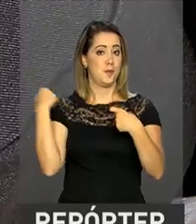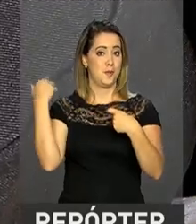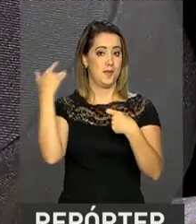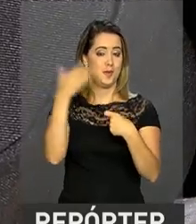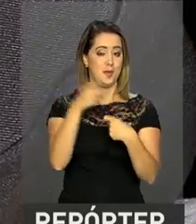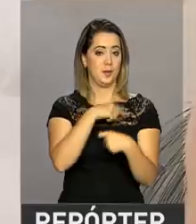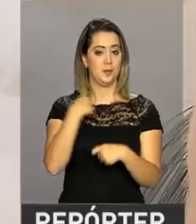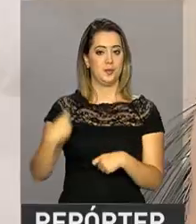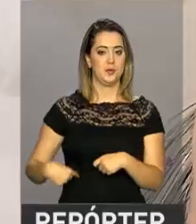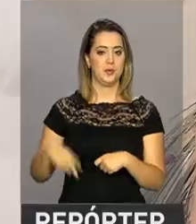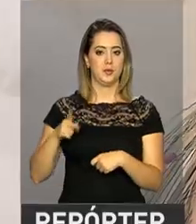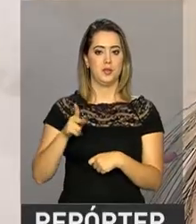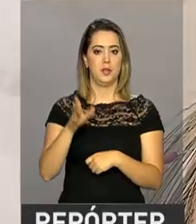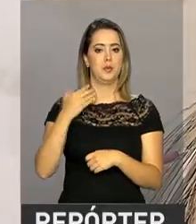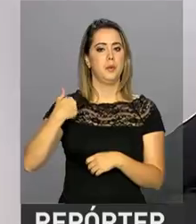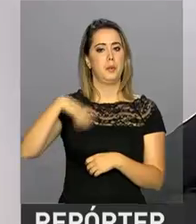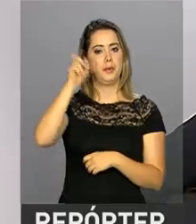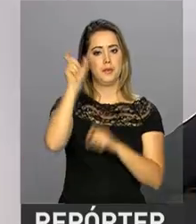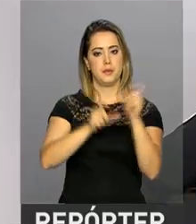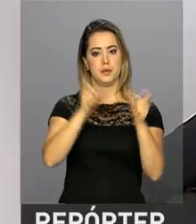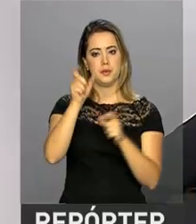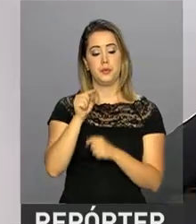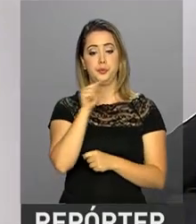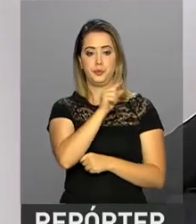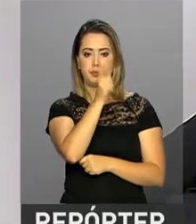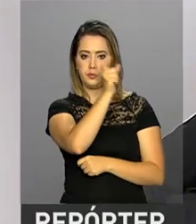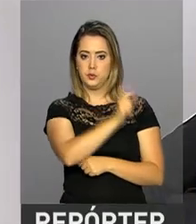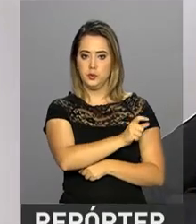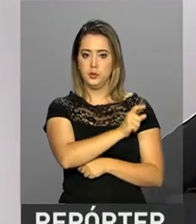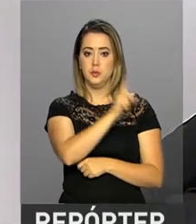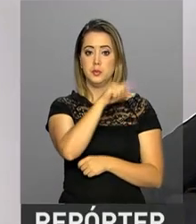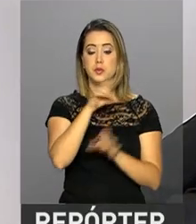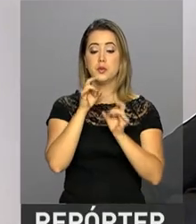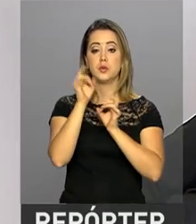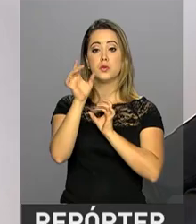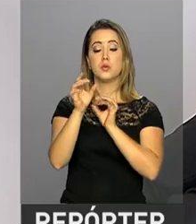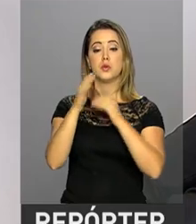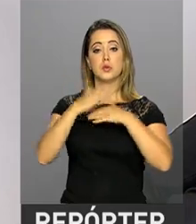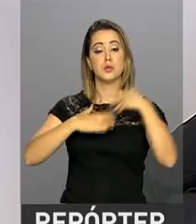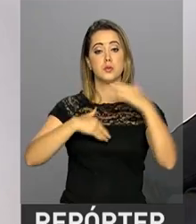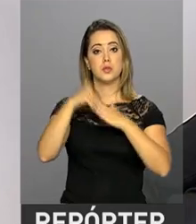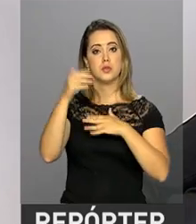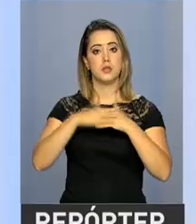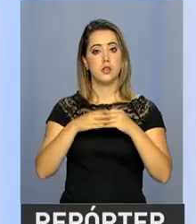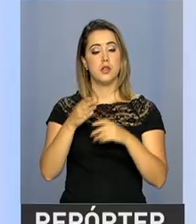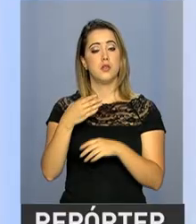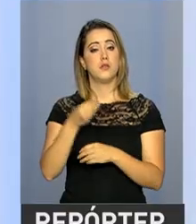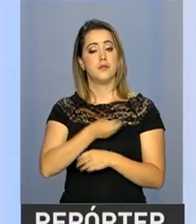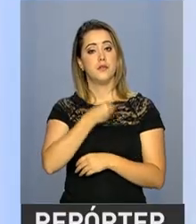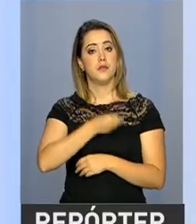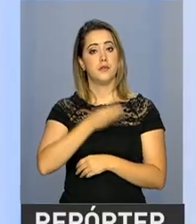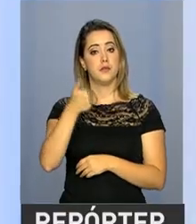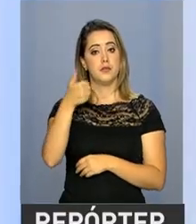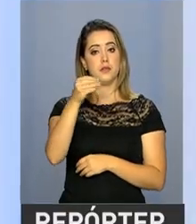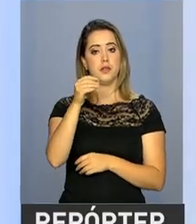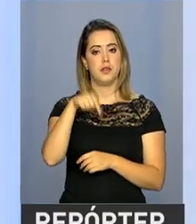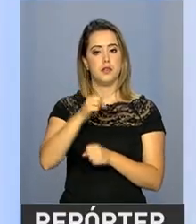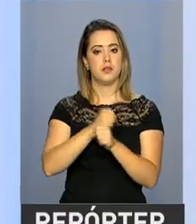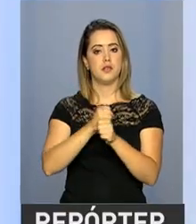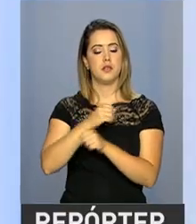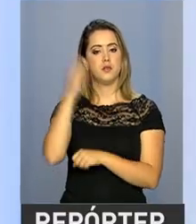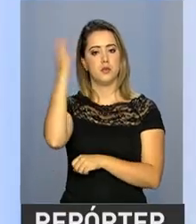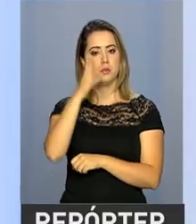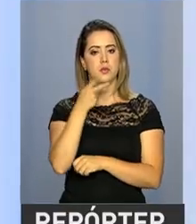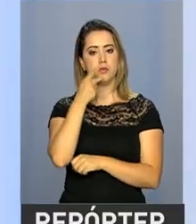cada vez mais adeptos. Esse especialista chinês, radicado há mais de 10 anos no país, diz que a